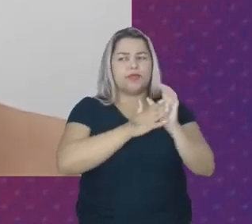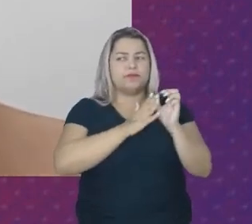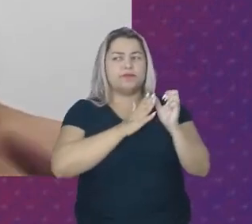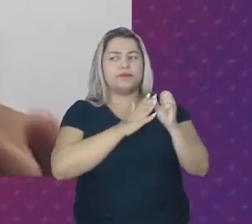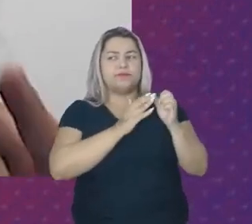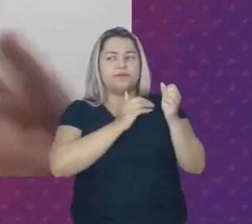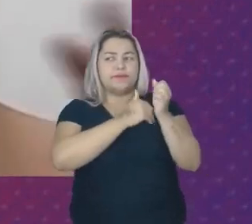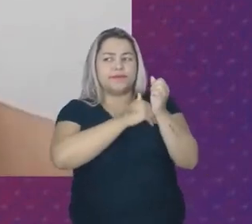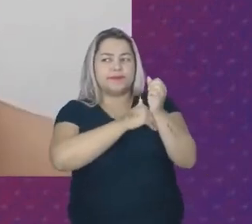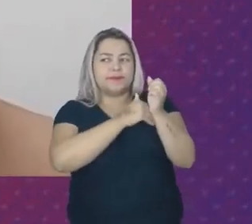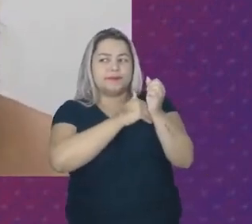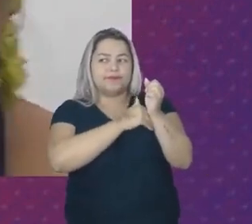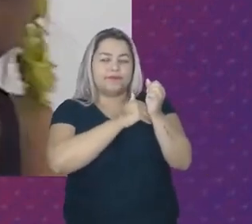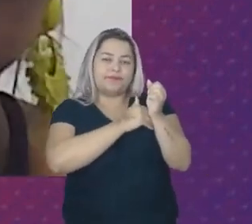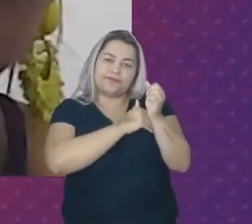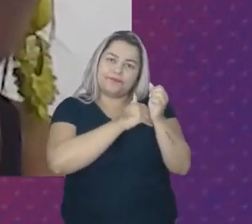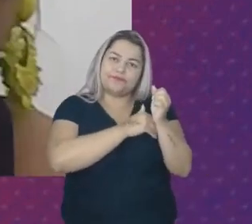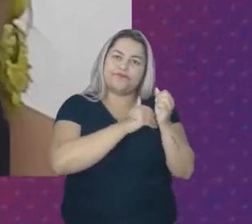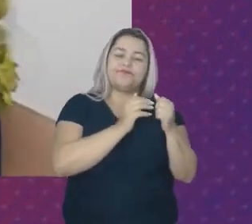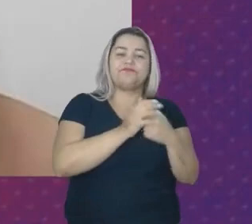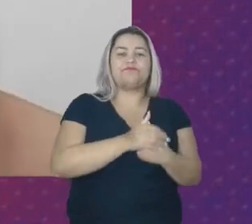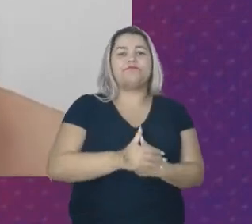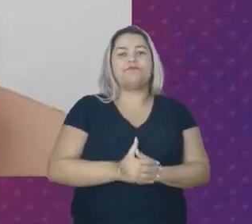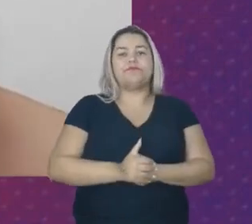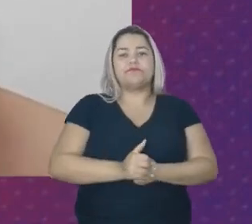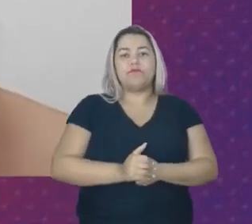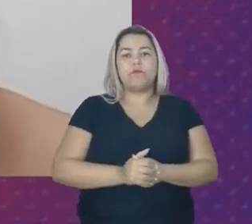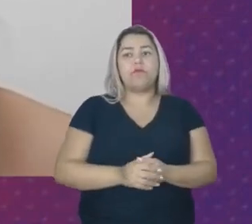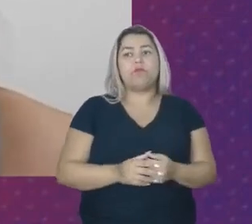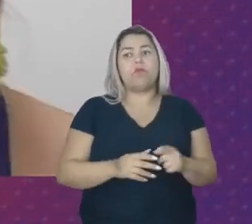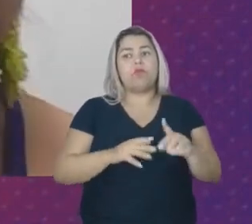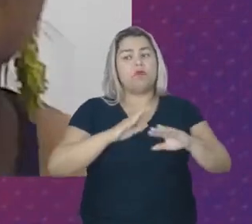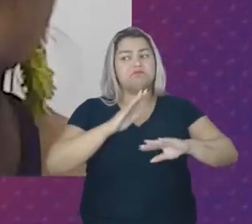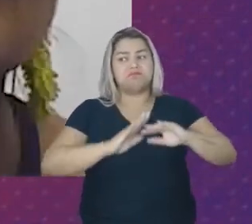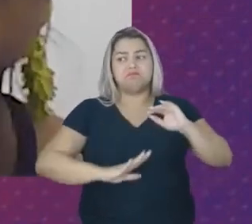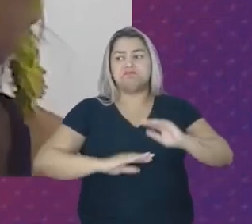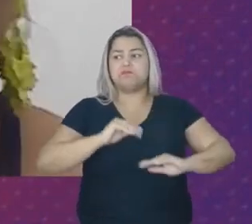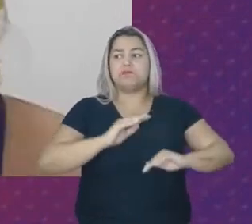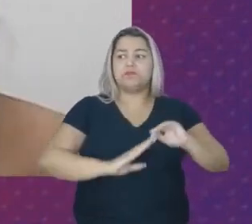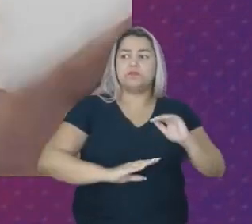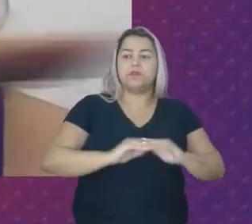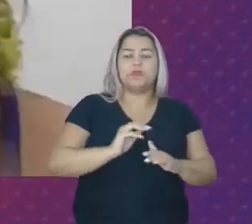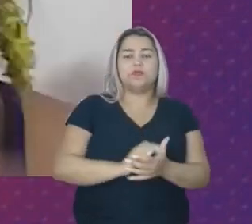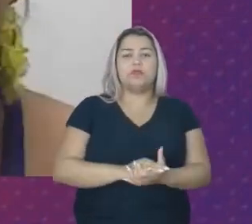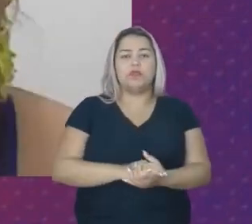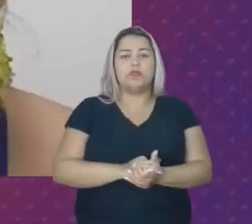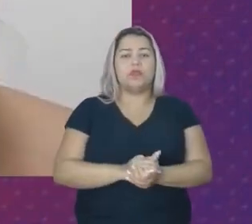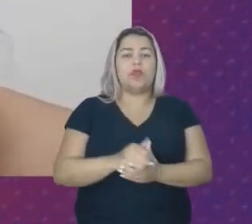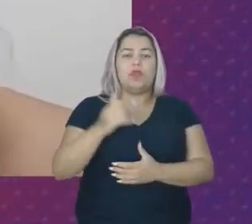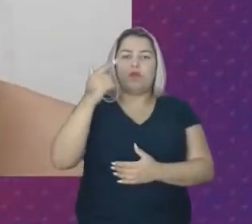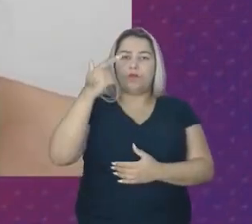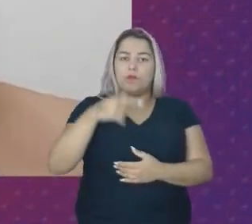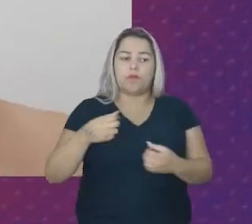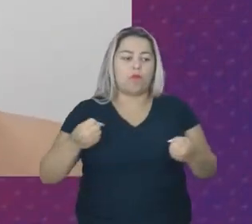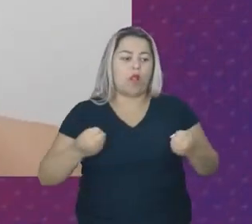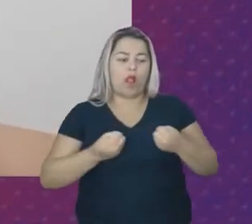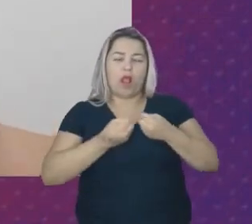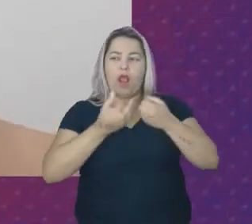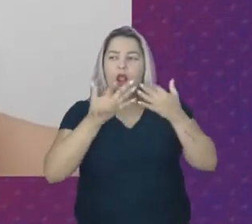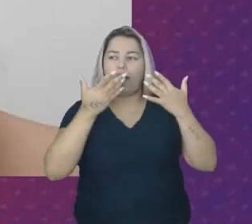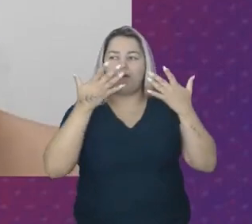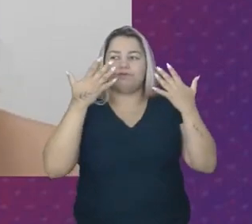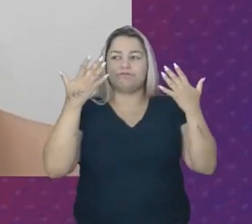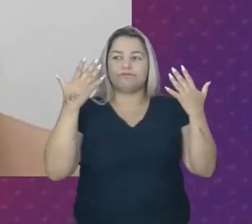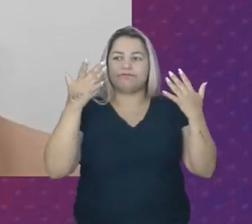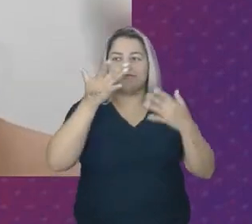misteriosa, às vezes uma improvisação, uma ilusão, ou muita magia, né?